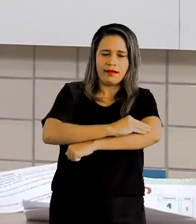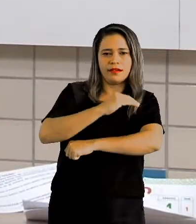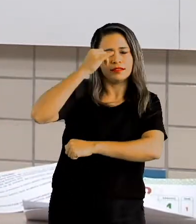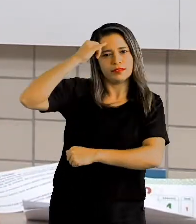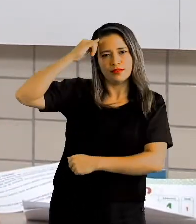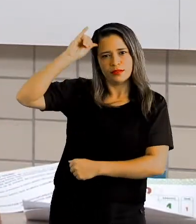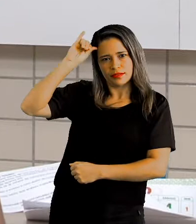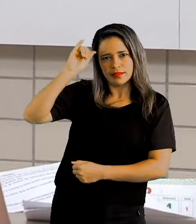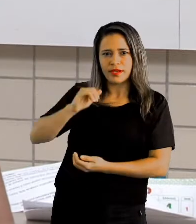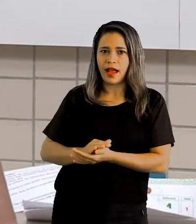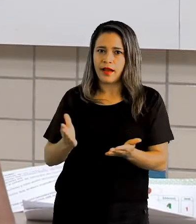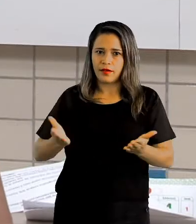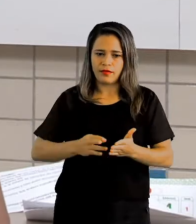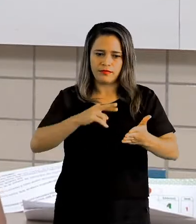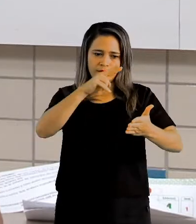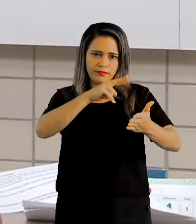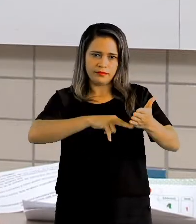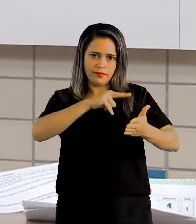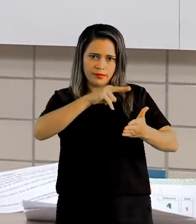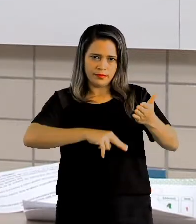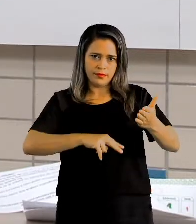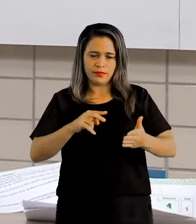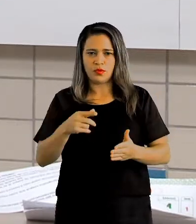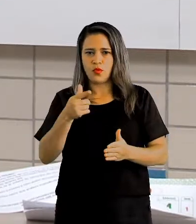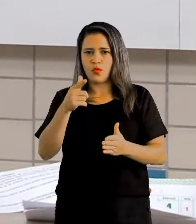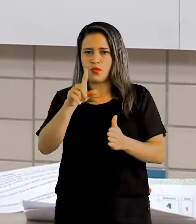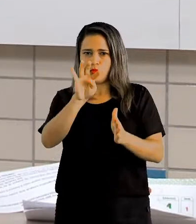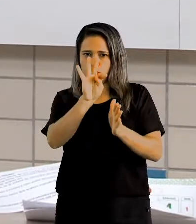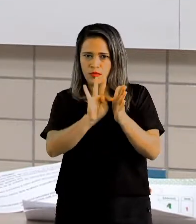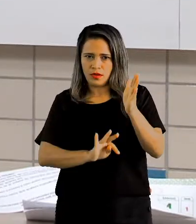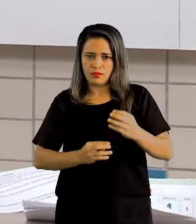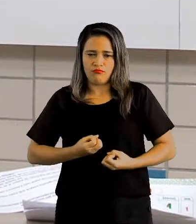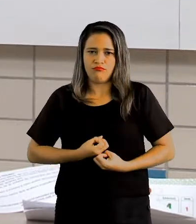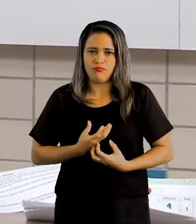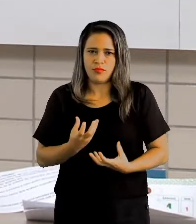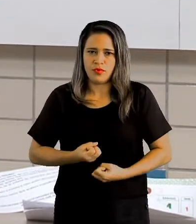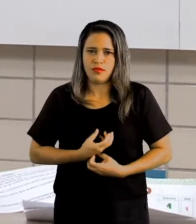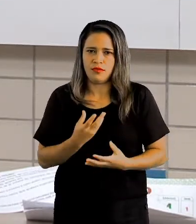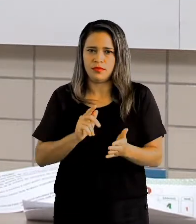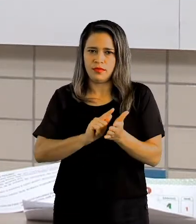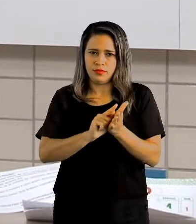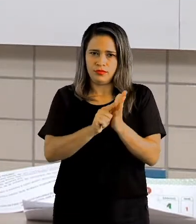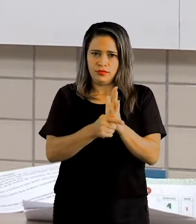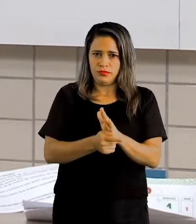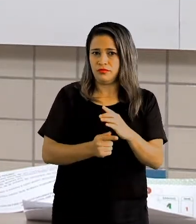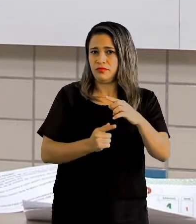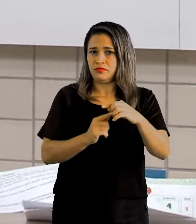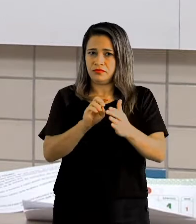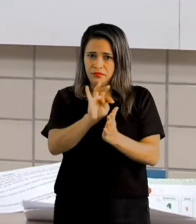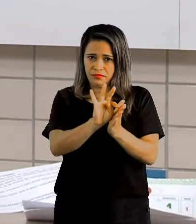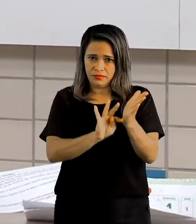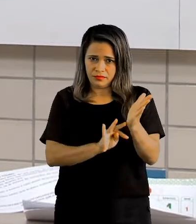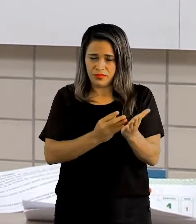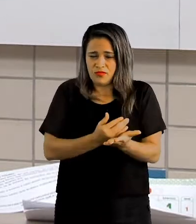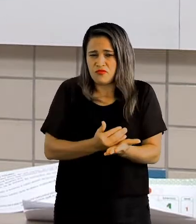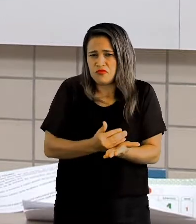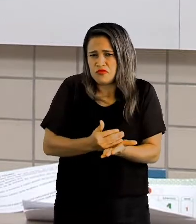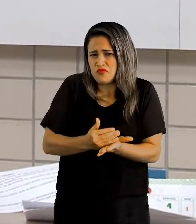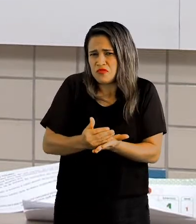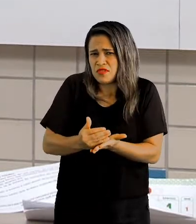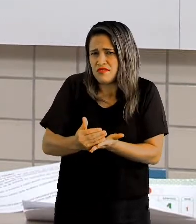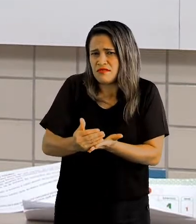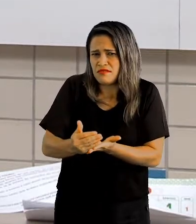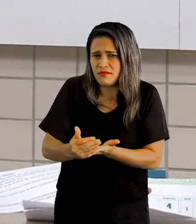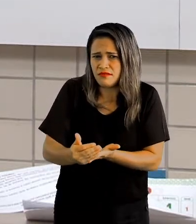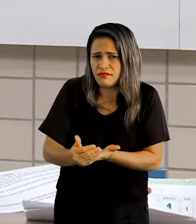a leitura de um texto, poema, também um gênero textual, e que nós começamos a trabalhar o poema